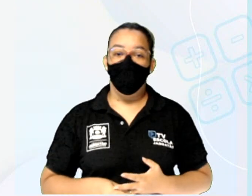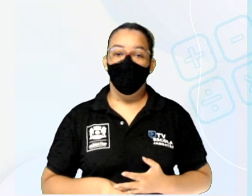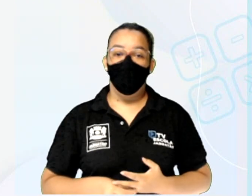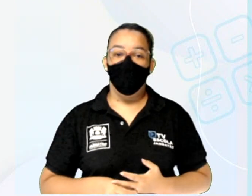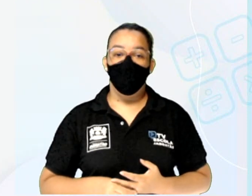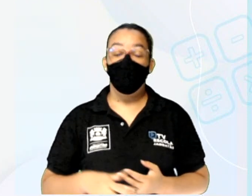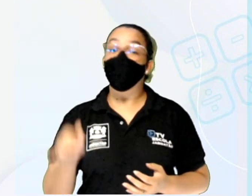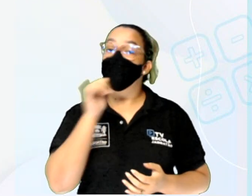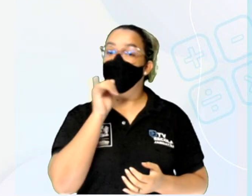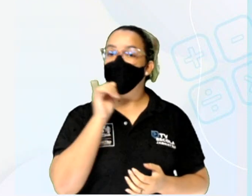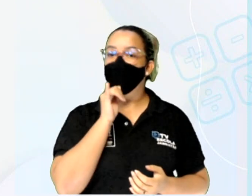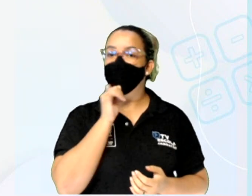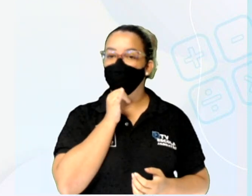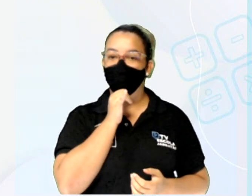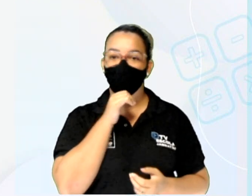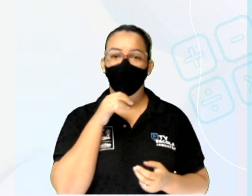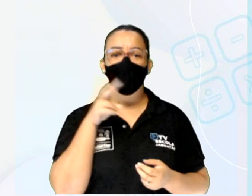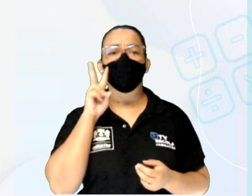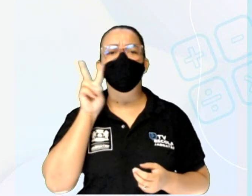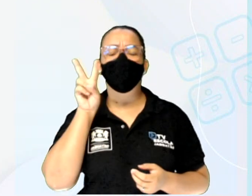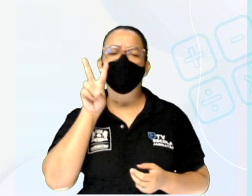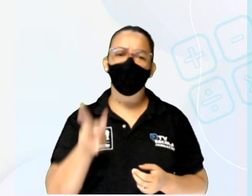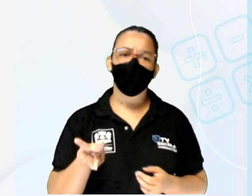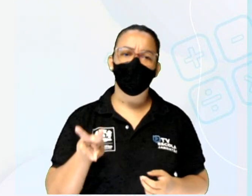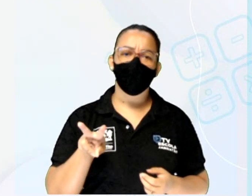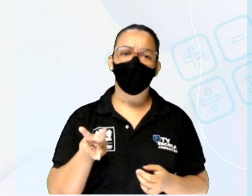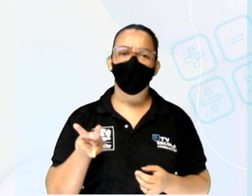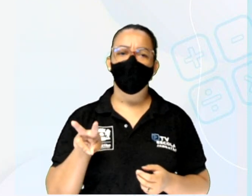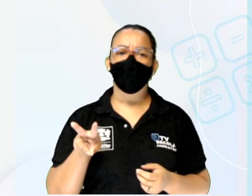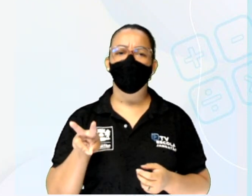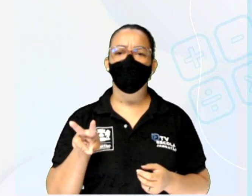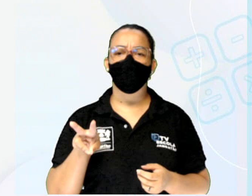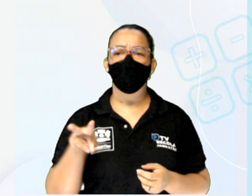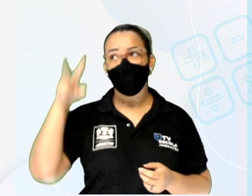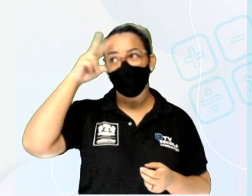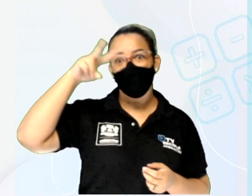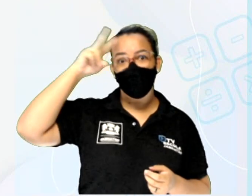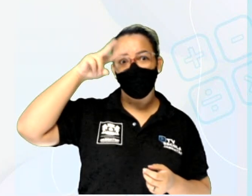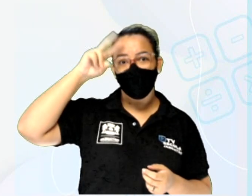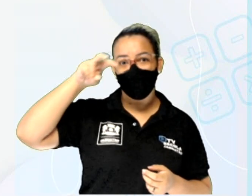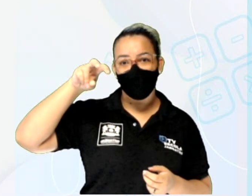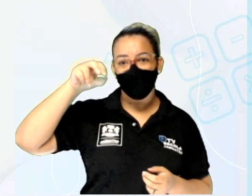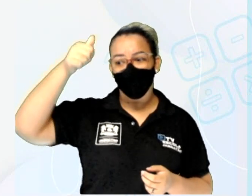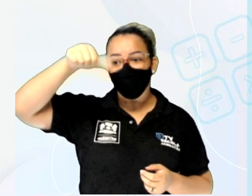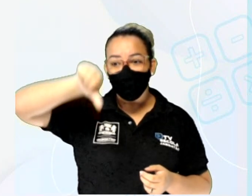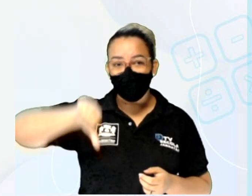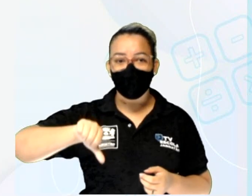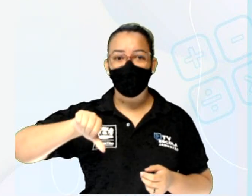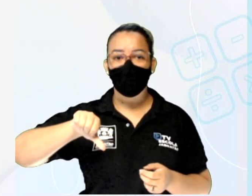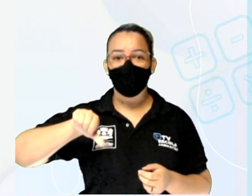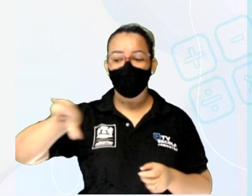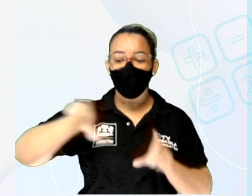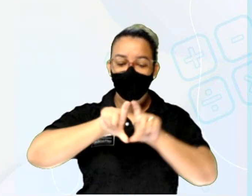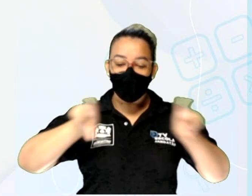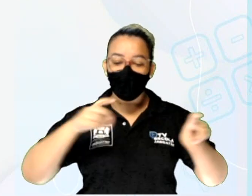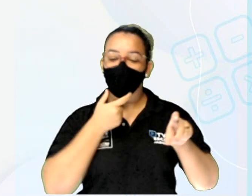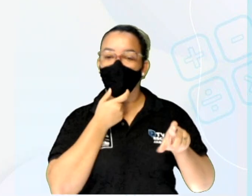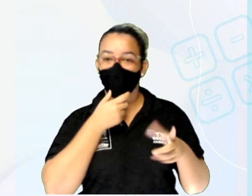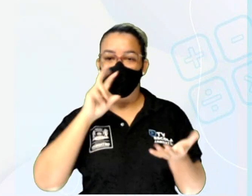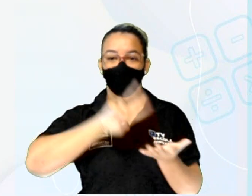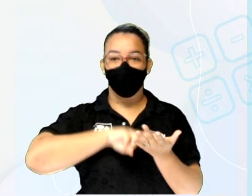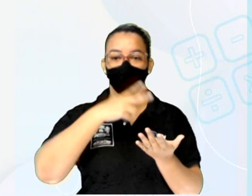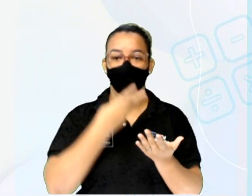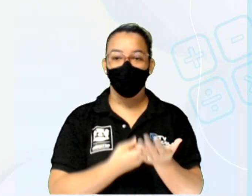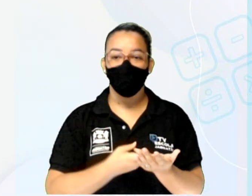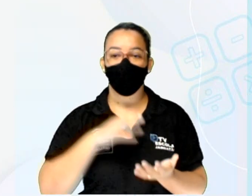Neste exemplo aqui, a gente vai ver a forma, vamos revisar a forma negativa. Então, Maria and I talked